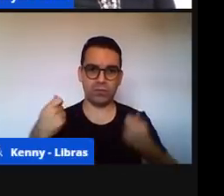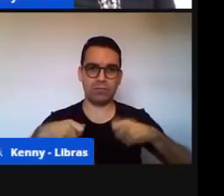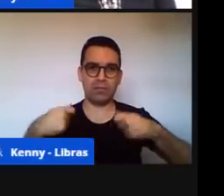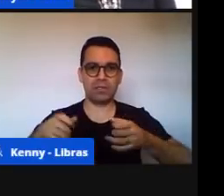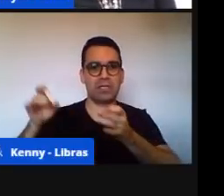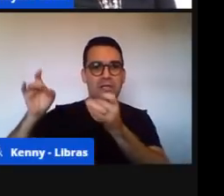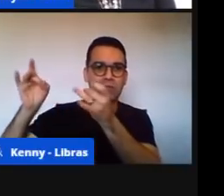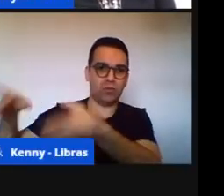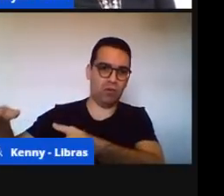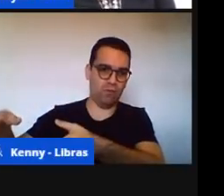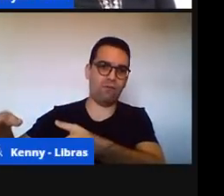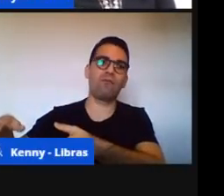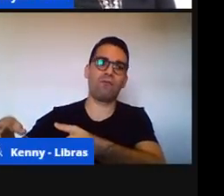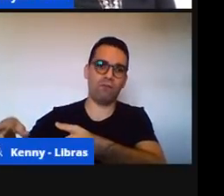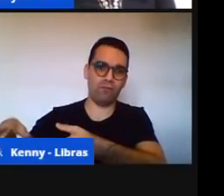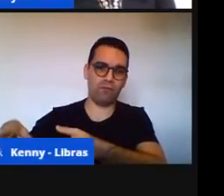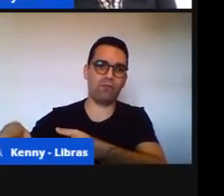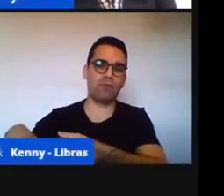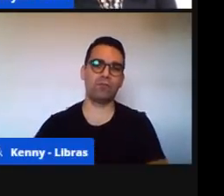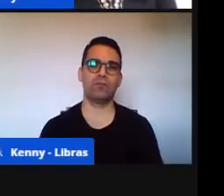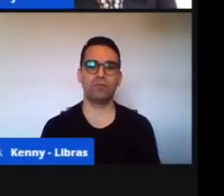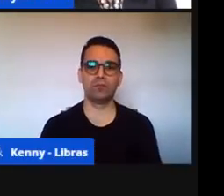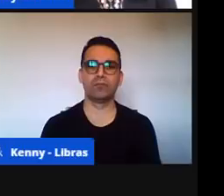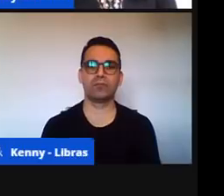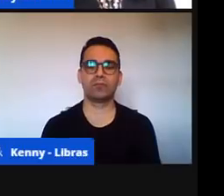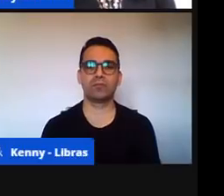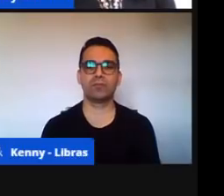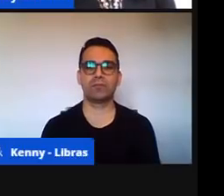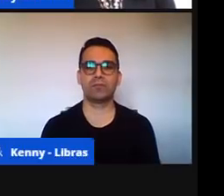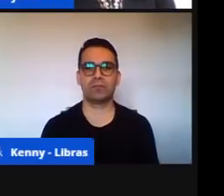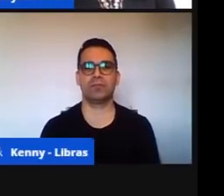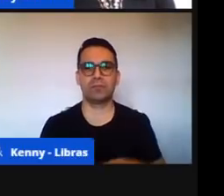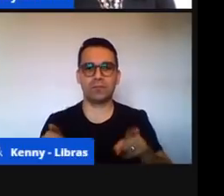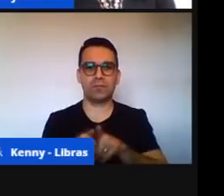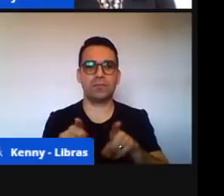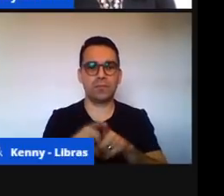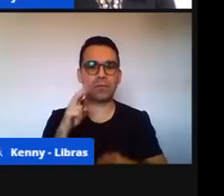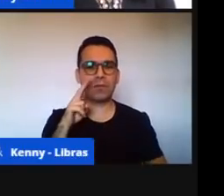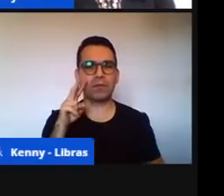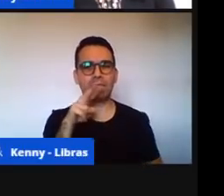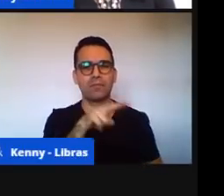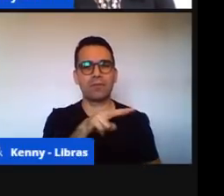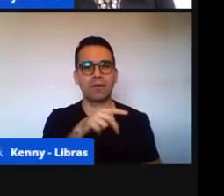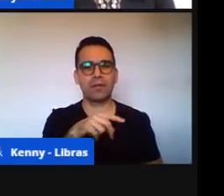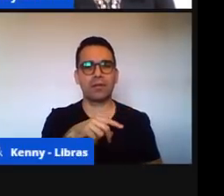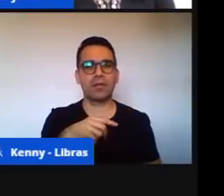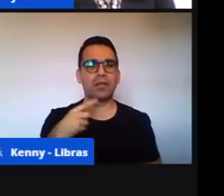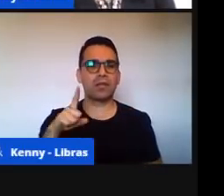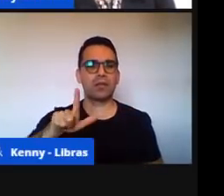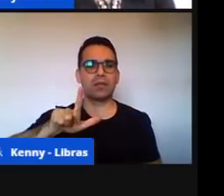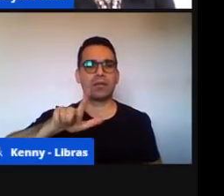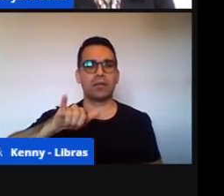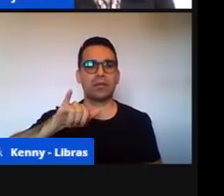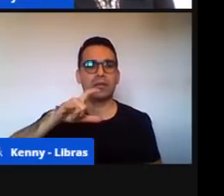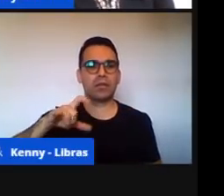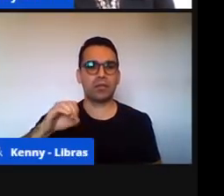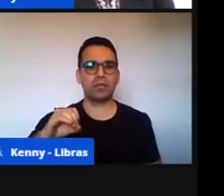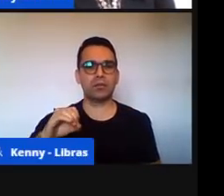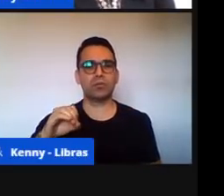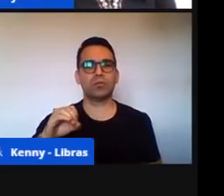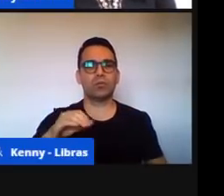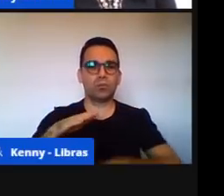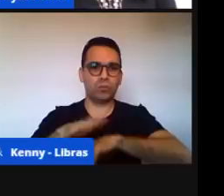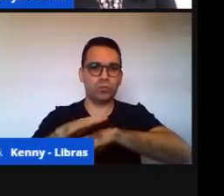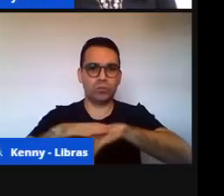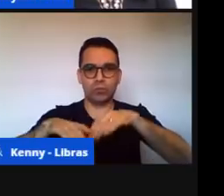A verificação do funcionamento das lixeiras também é bastante importante para não ter o contato, né, da mão com a